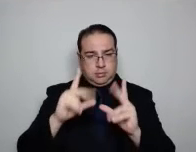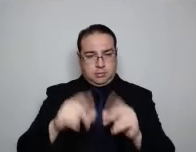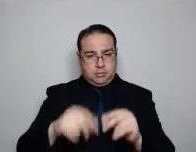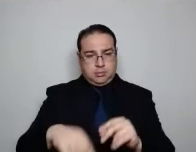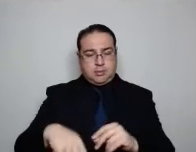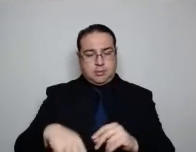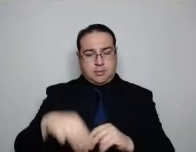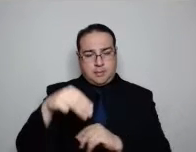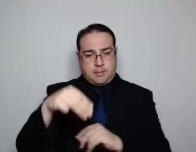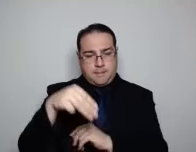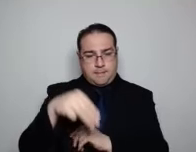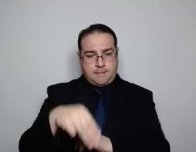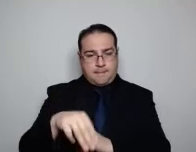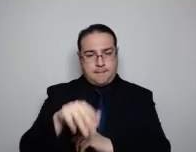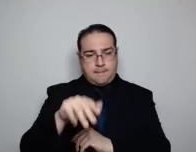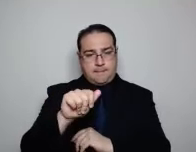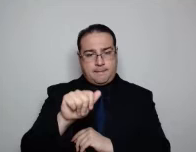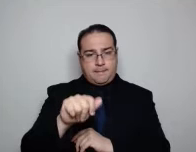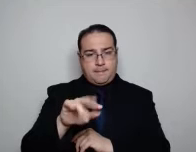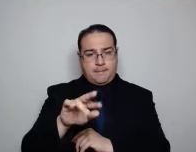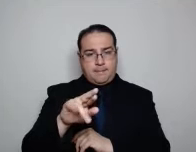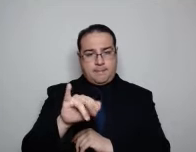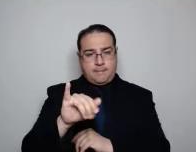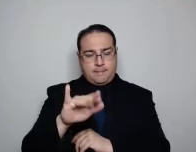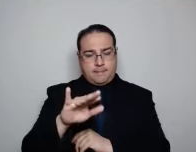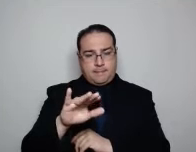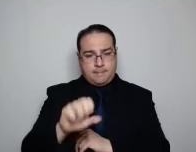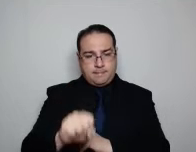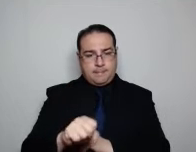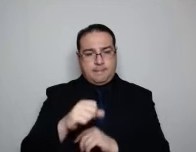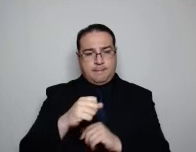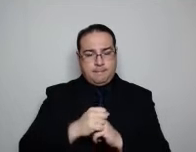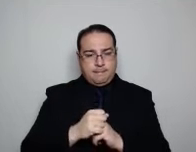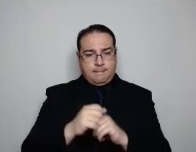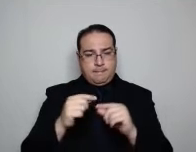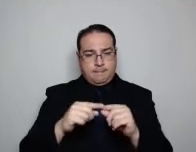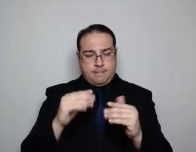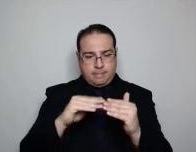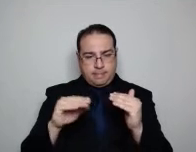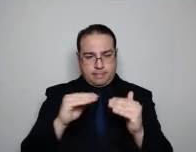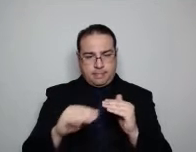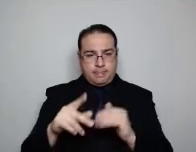Tem divergência? Tem. Então, eu posso continuar com a sustentação?